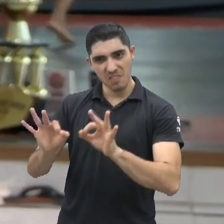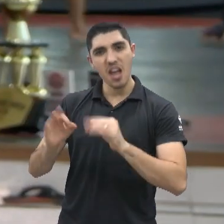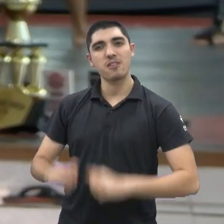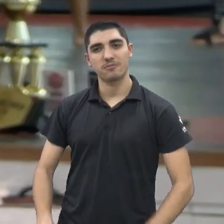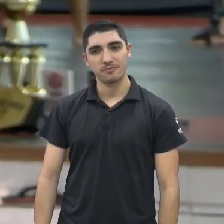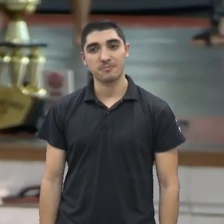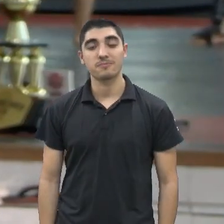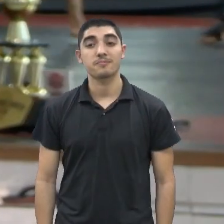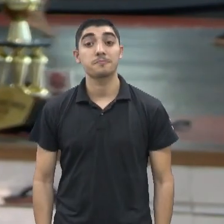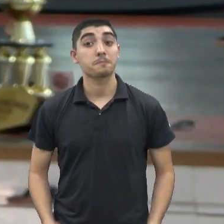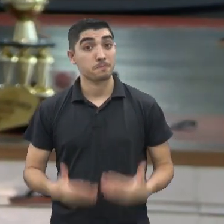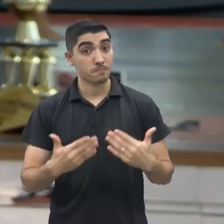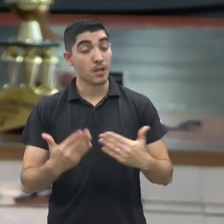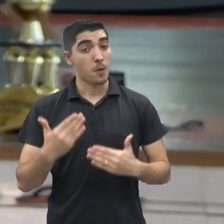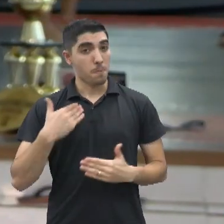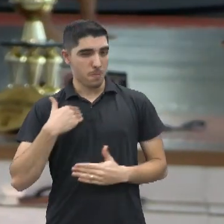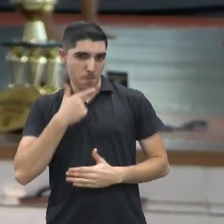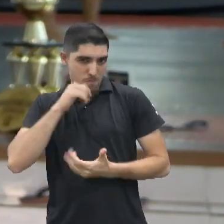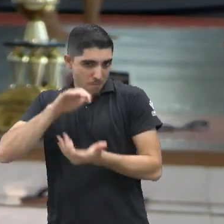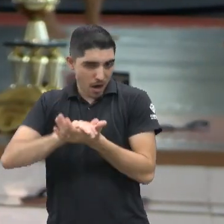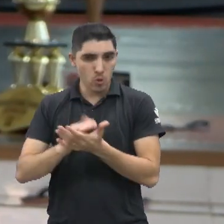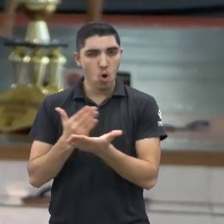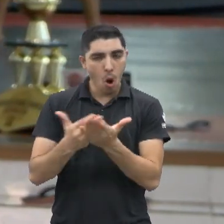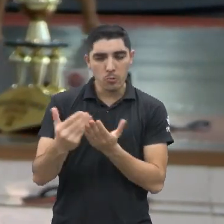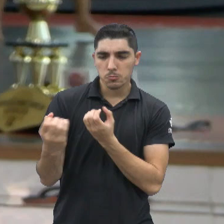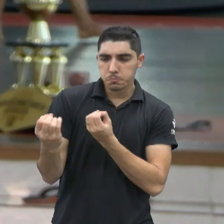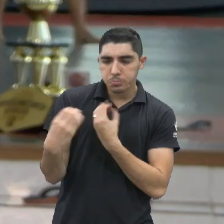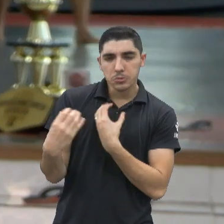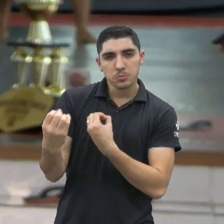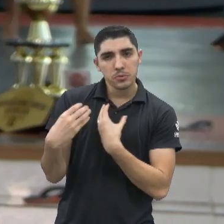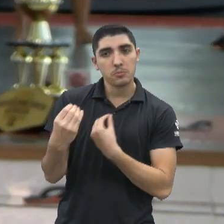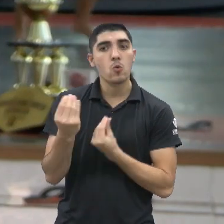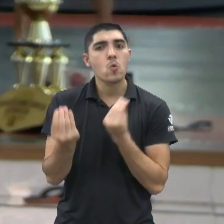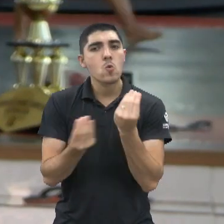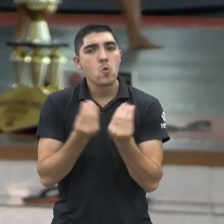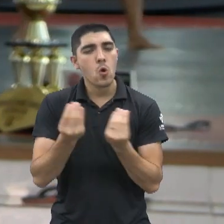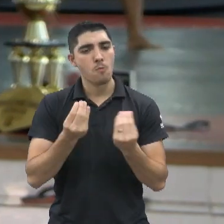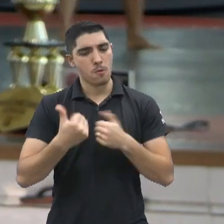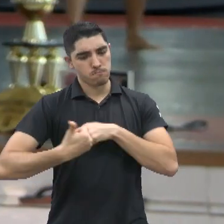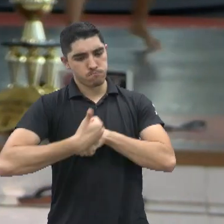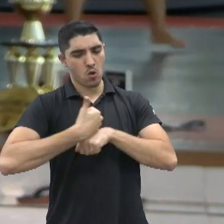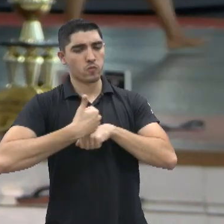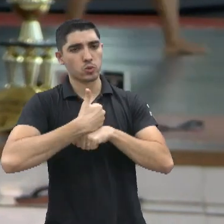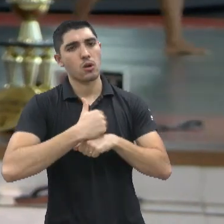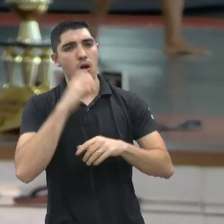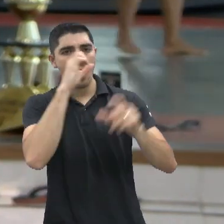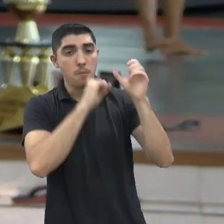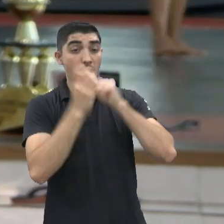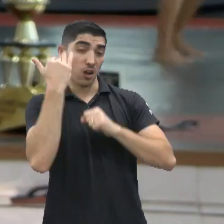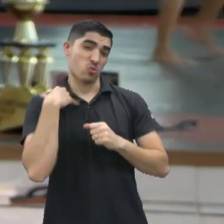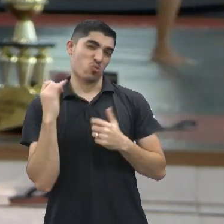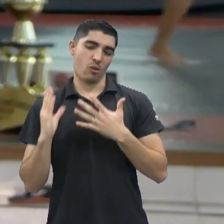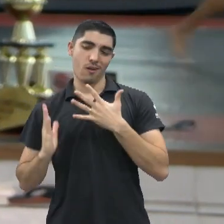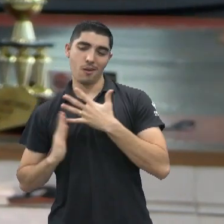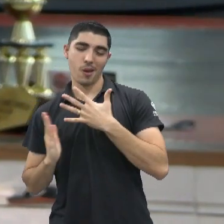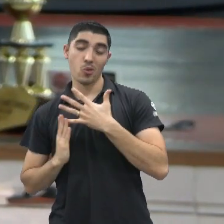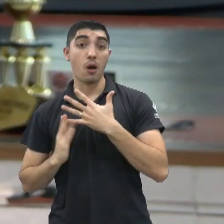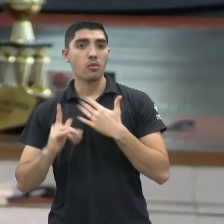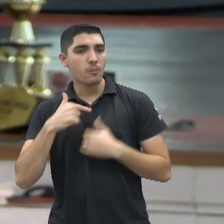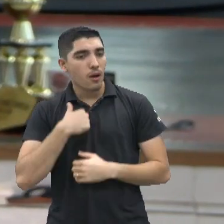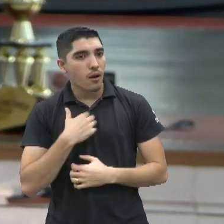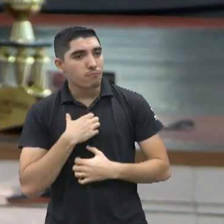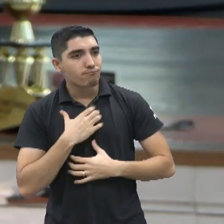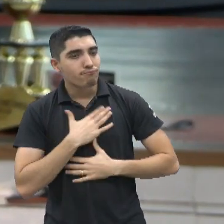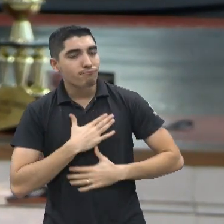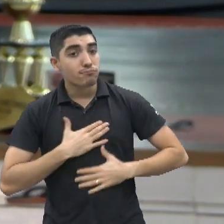Com o tempo, ele foi me mostrando essa rotina profissional, que eu só sabia a parte amadora, e eu me apaixonei, porque ele passava muita